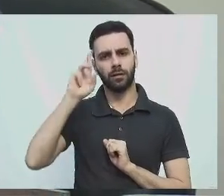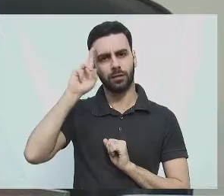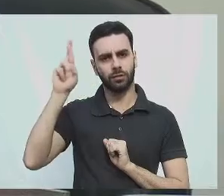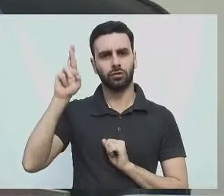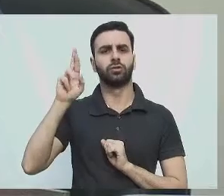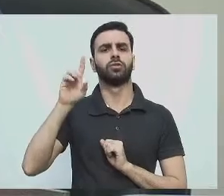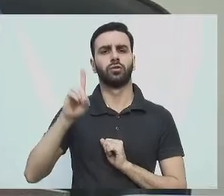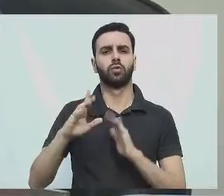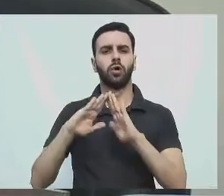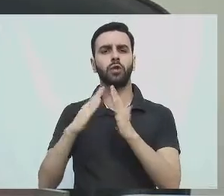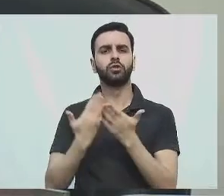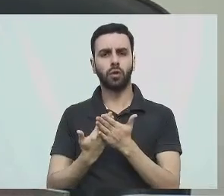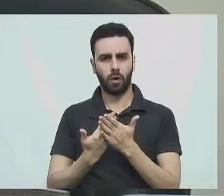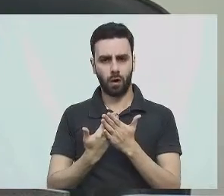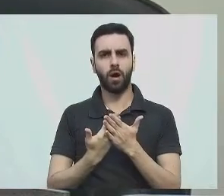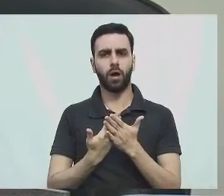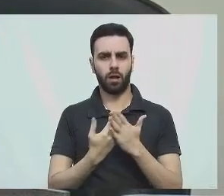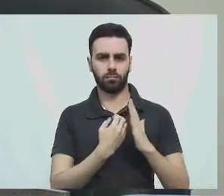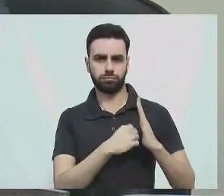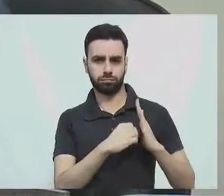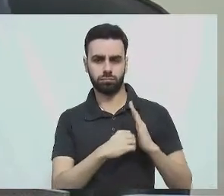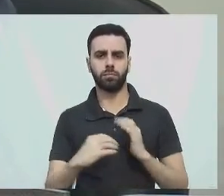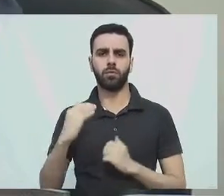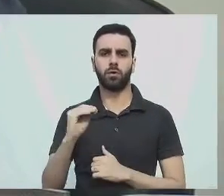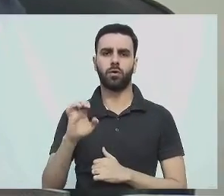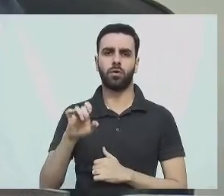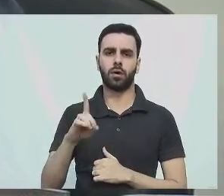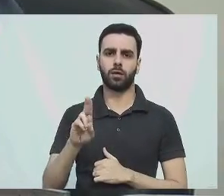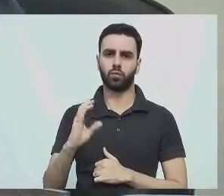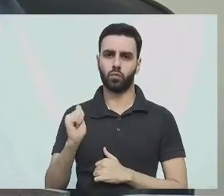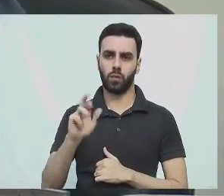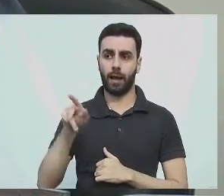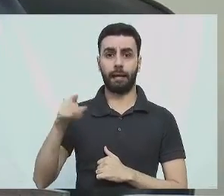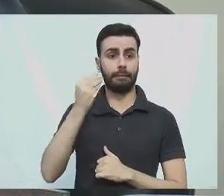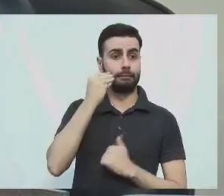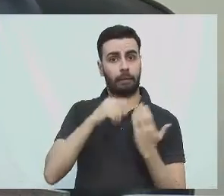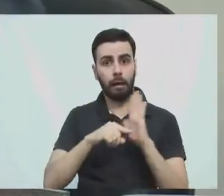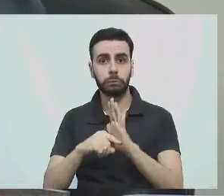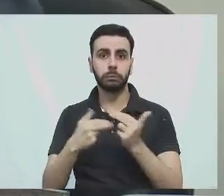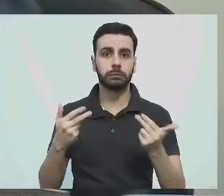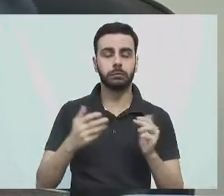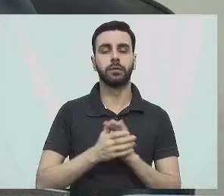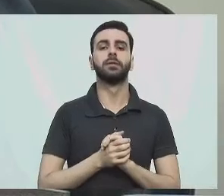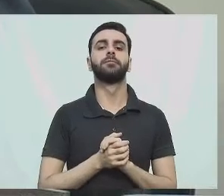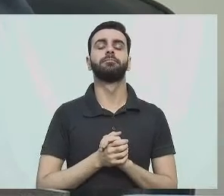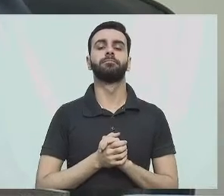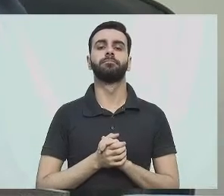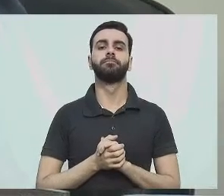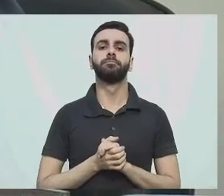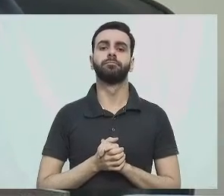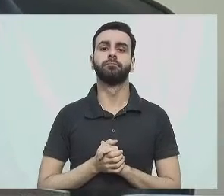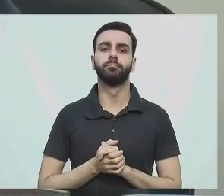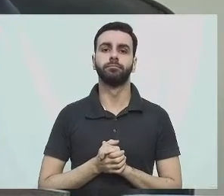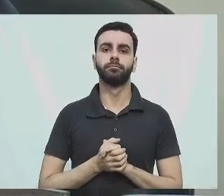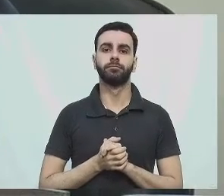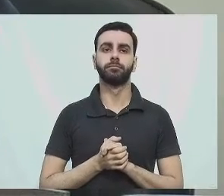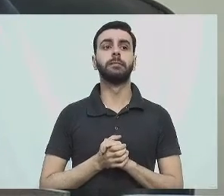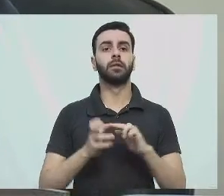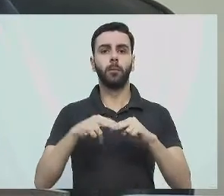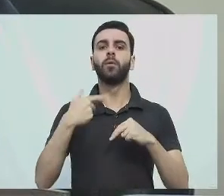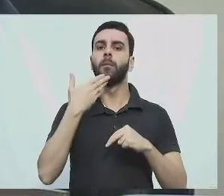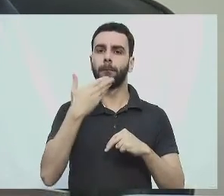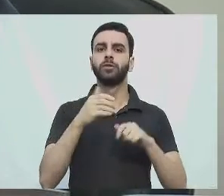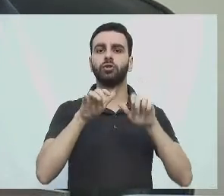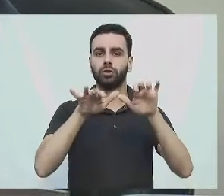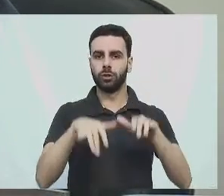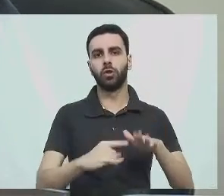Coiducar, né, deu todo o suporte que ela pôde ali no momento. E, então, a gente, vou pedir a casa para fazer esse